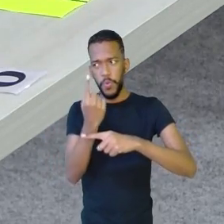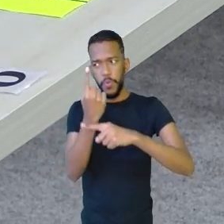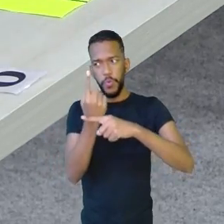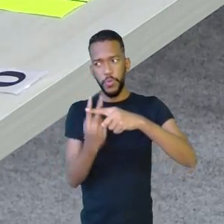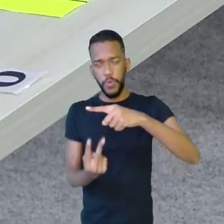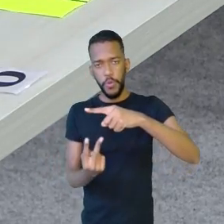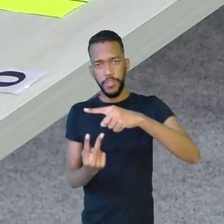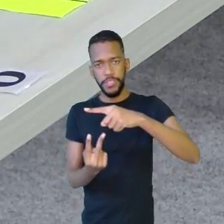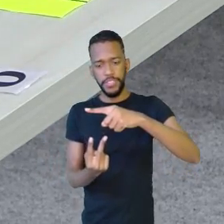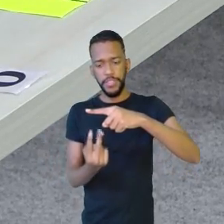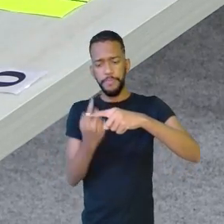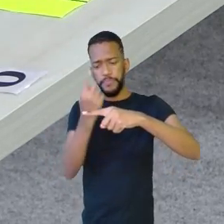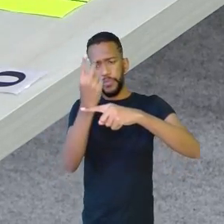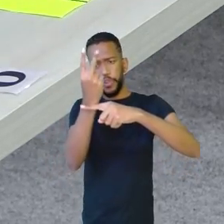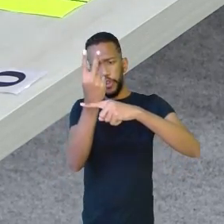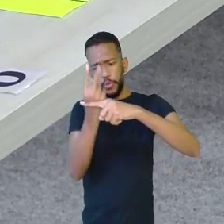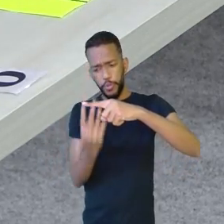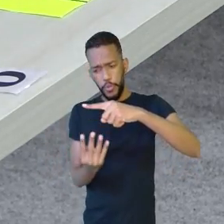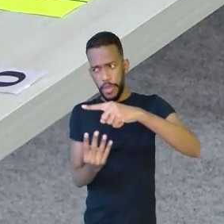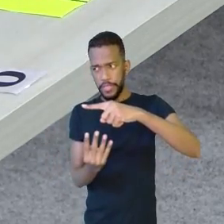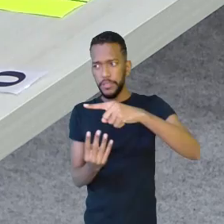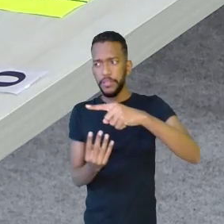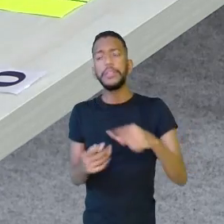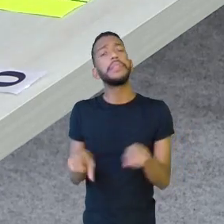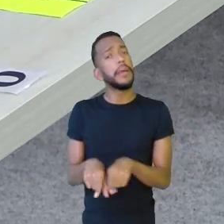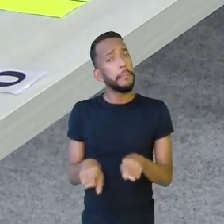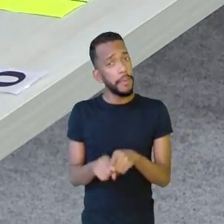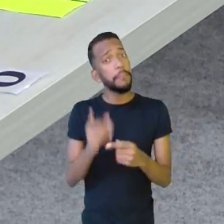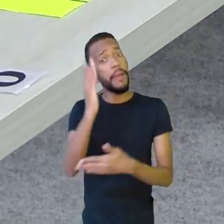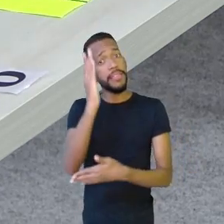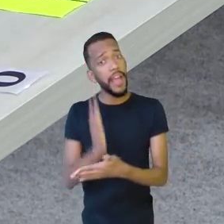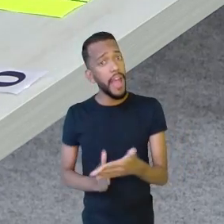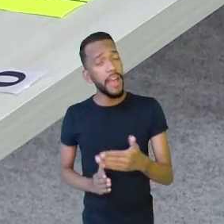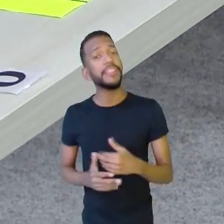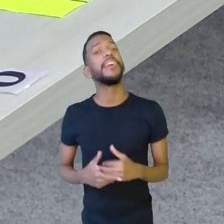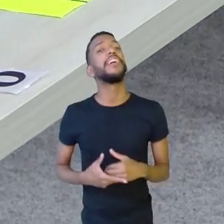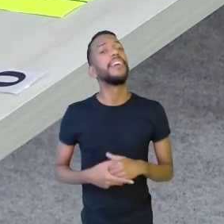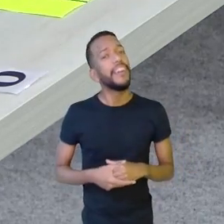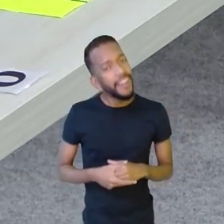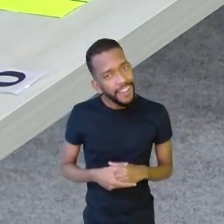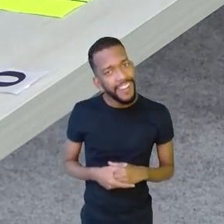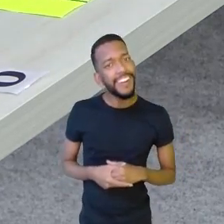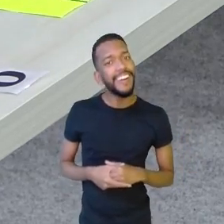está representando a metade também. Estão percebendo?